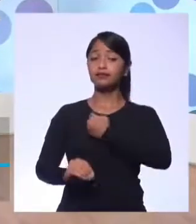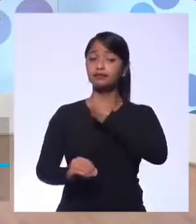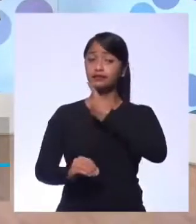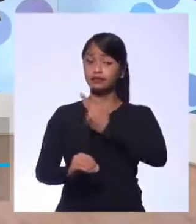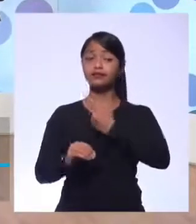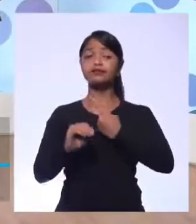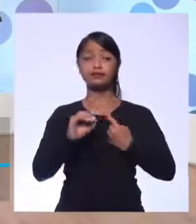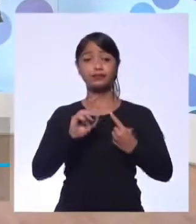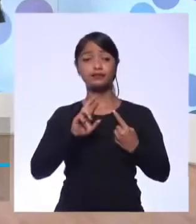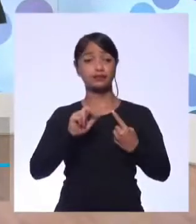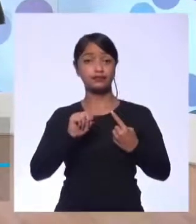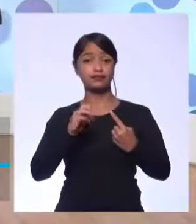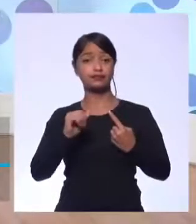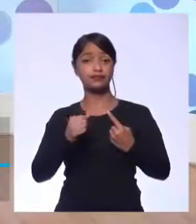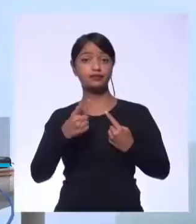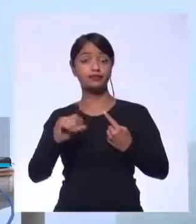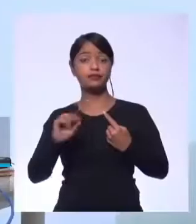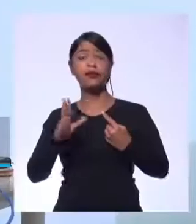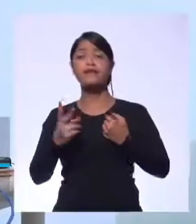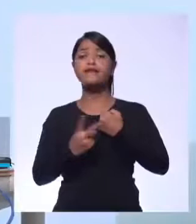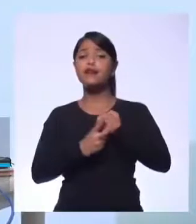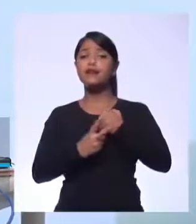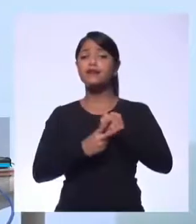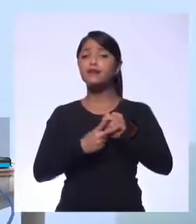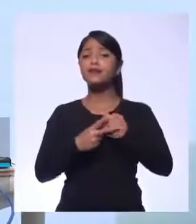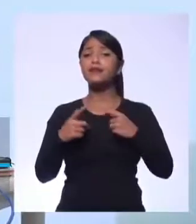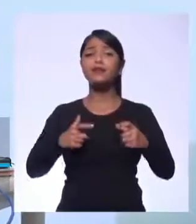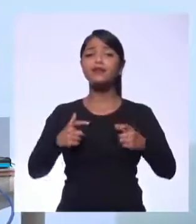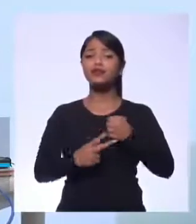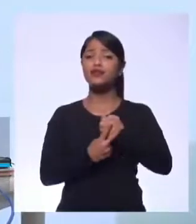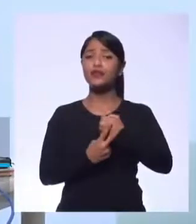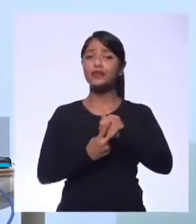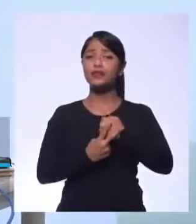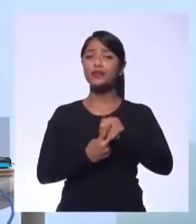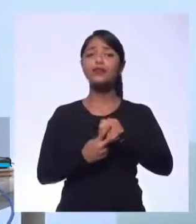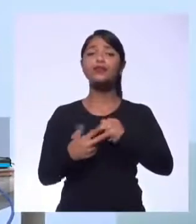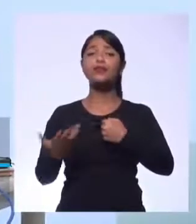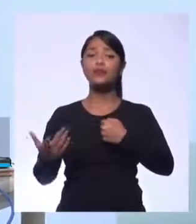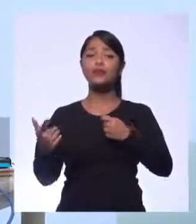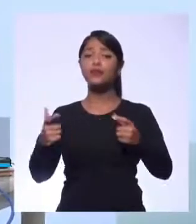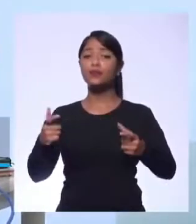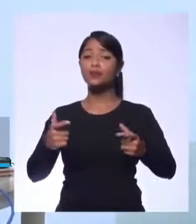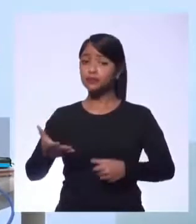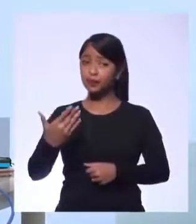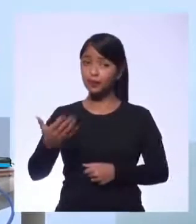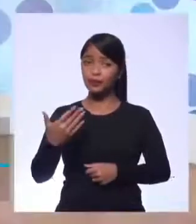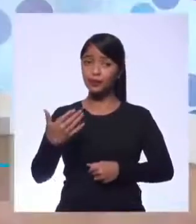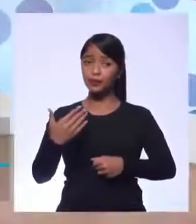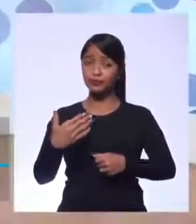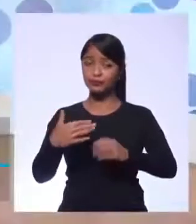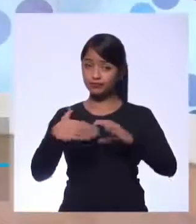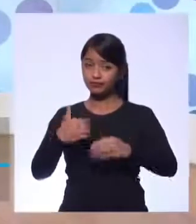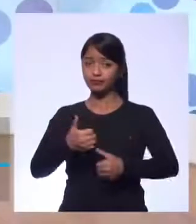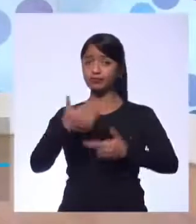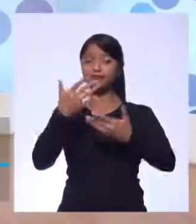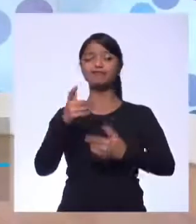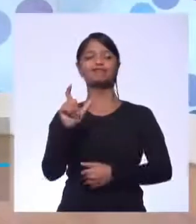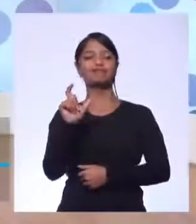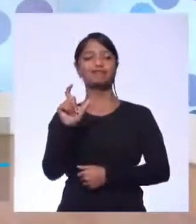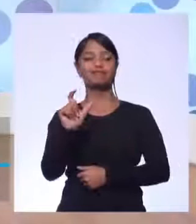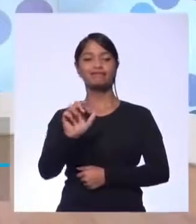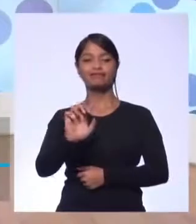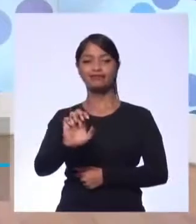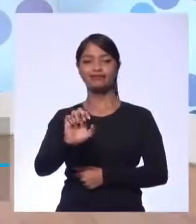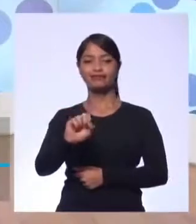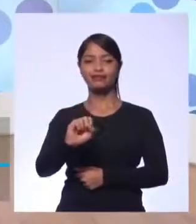cadê o verbo? E o verbo? Qual que é o verbo aí? Cadê o verbo, gente? Bora. Já teve? Olha, gente, escuta. Eu tô sem